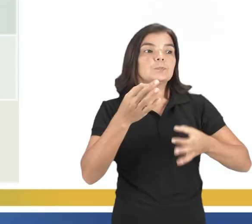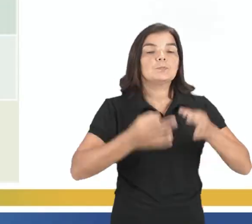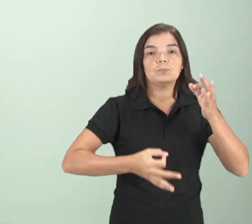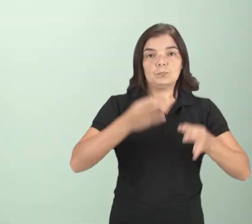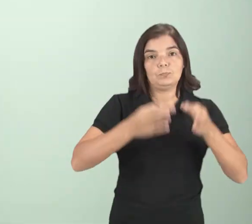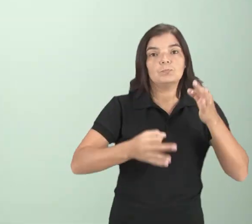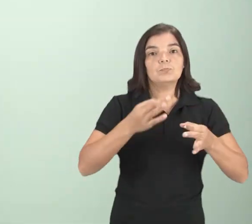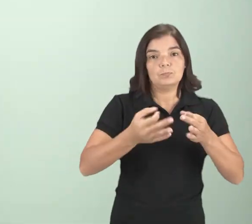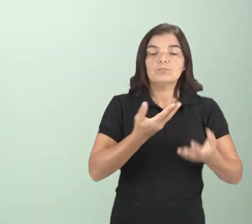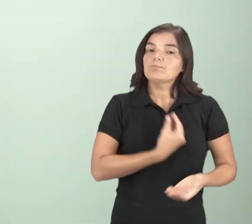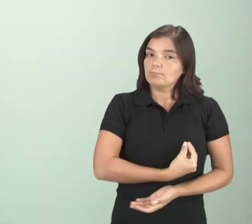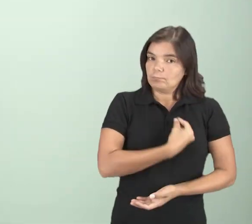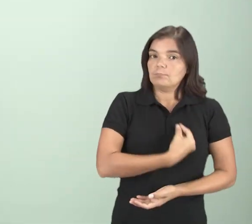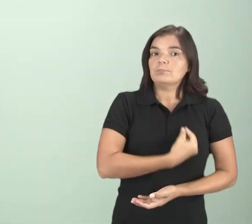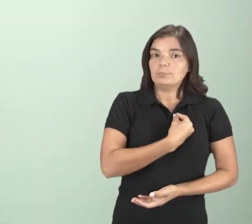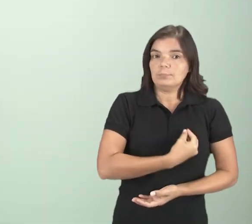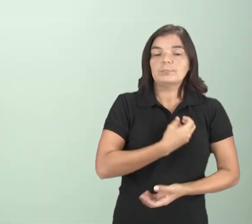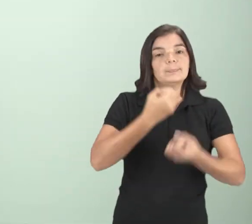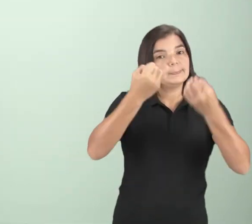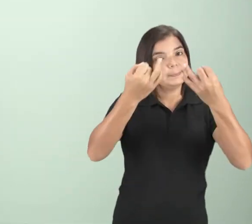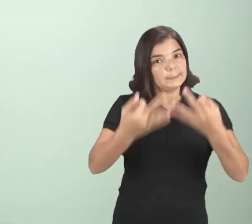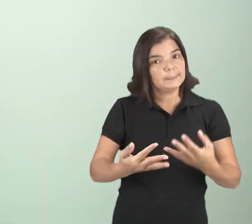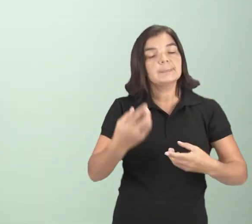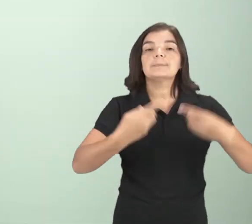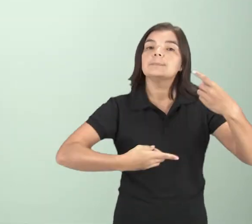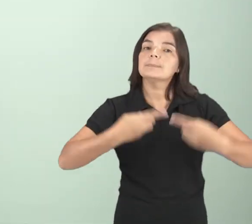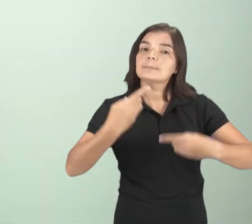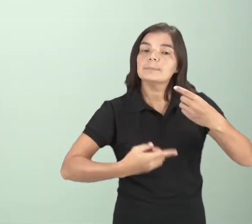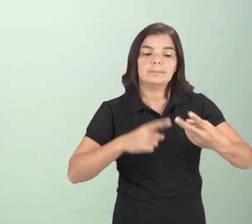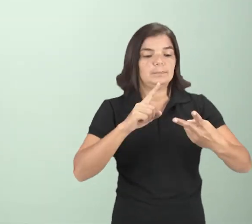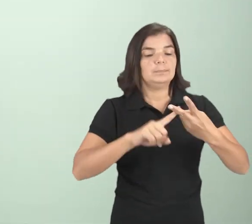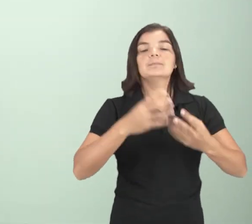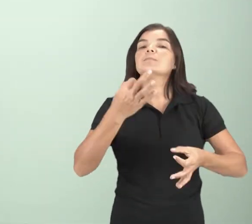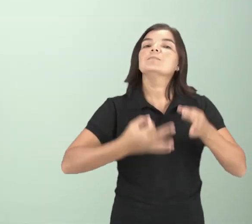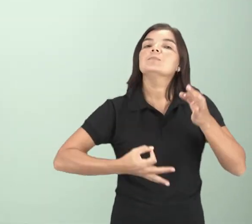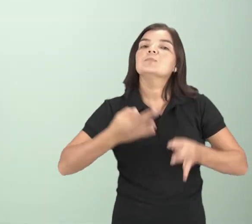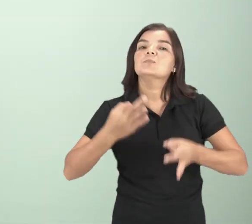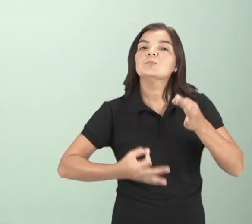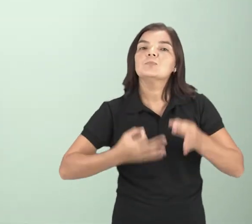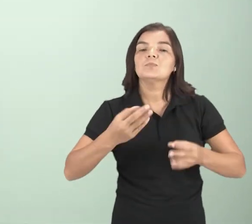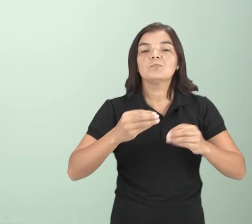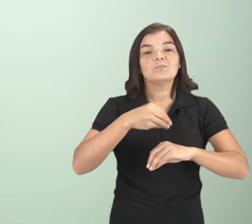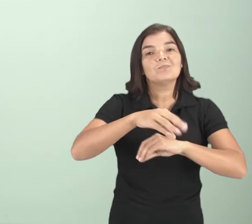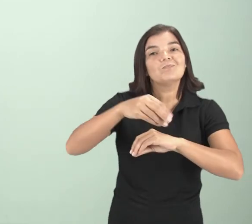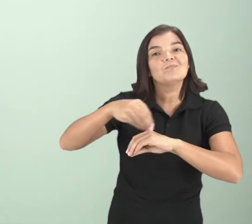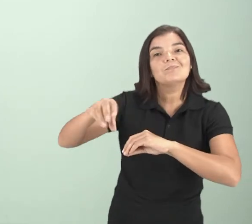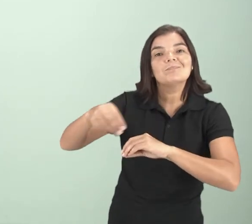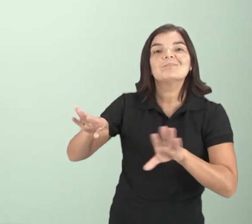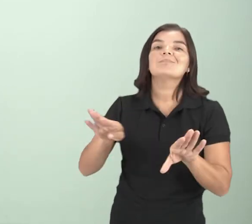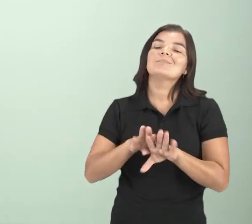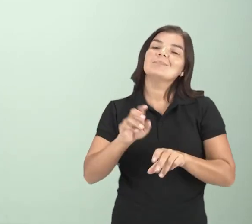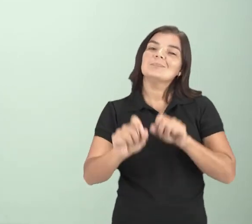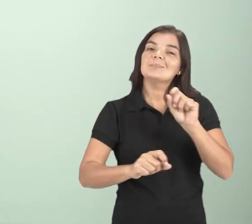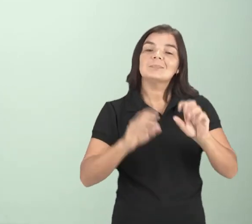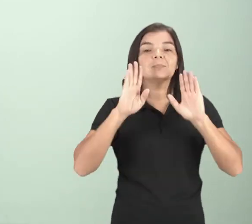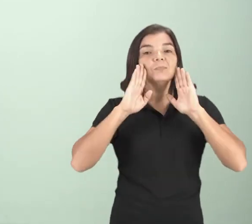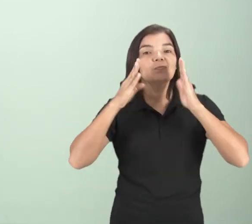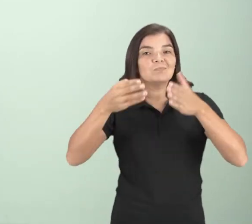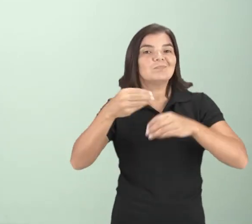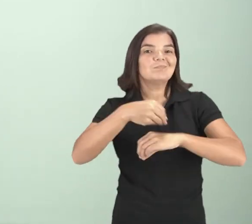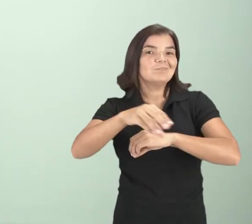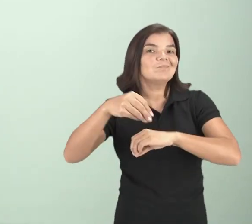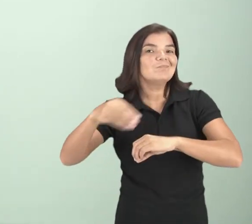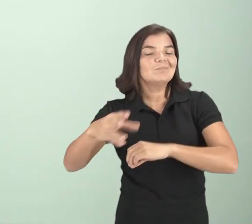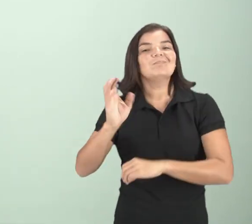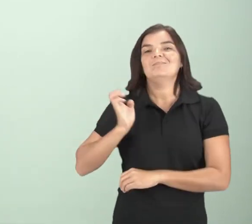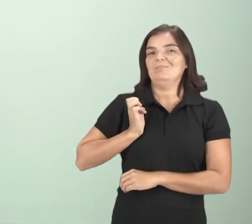justiça participativa, que diz respeito à política, e a justiça distributiva, que visa a distribuição